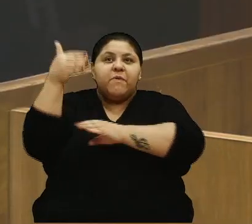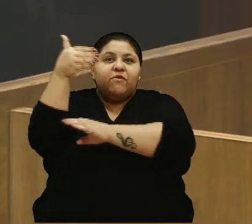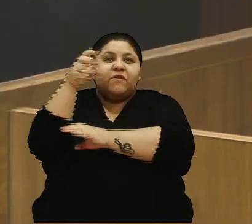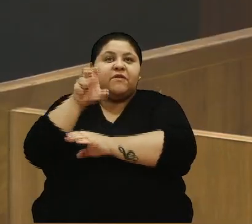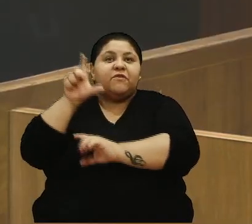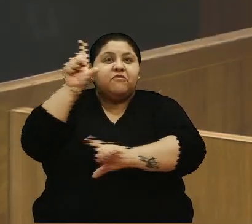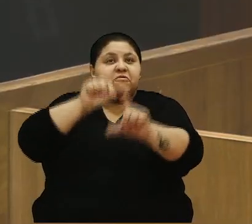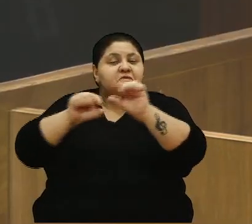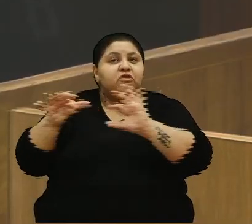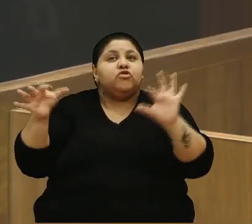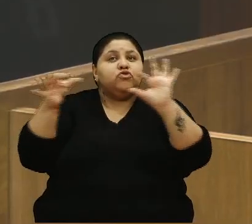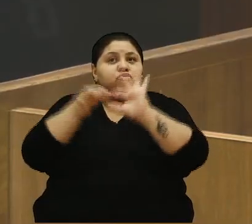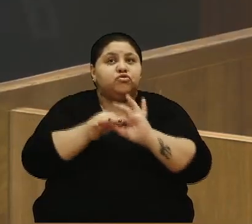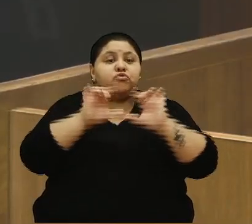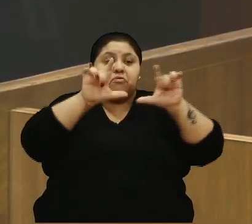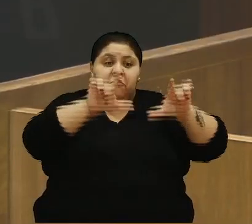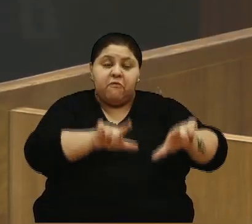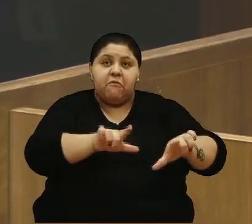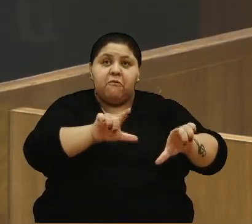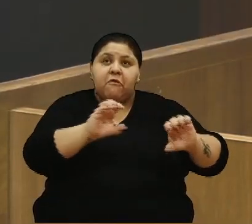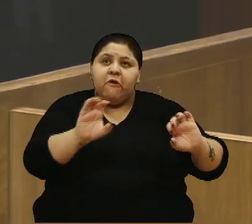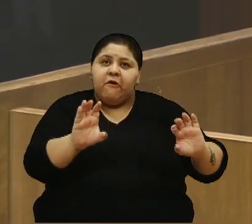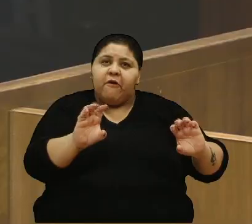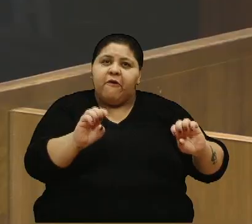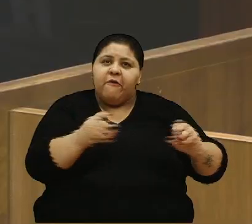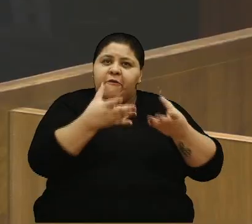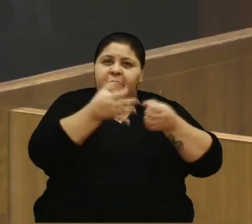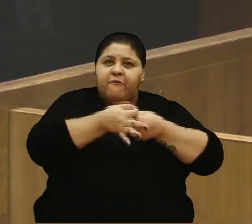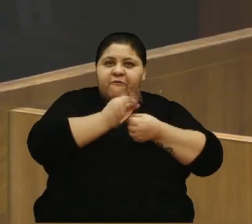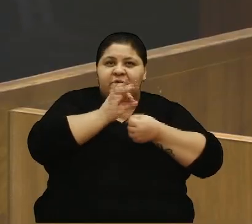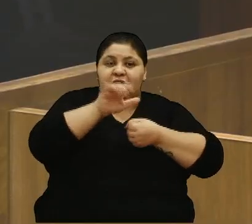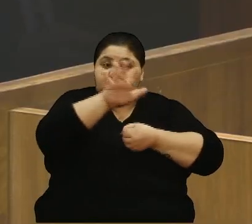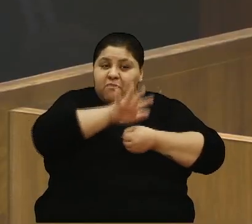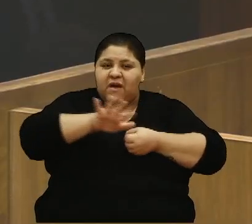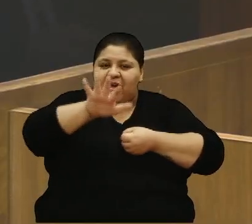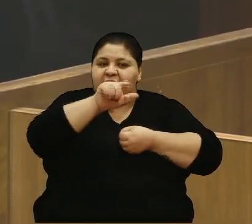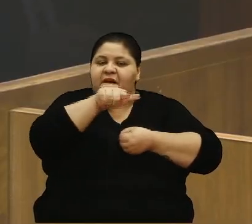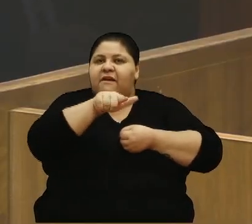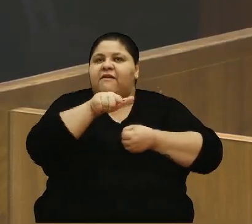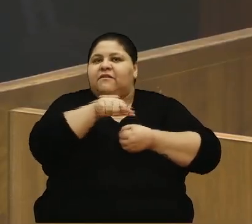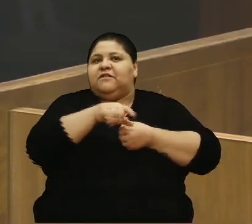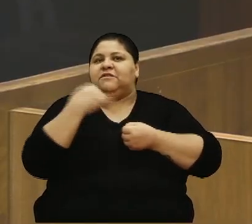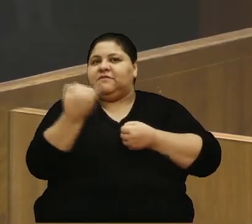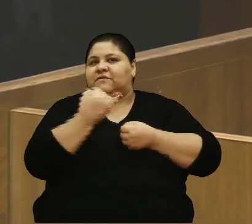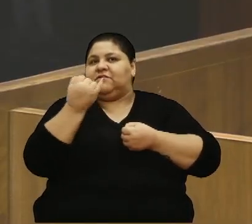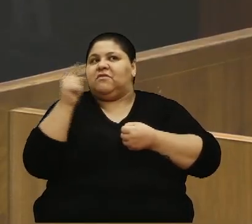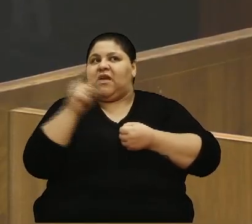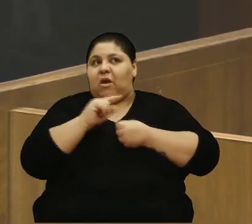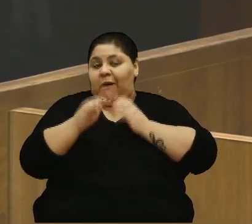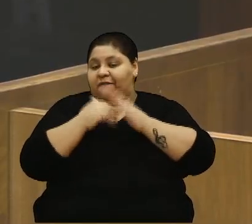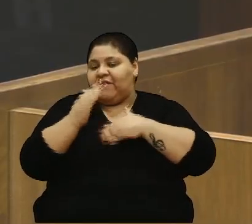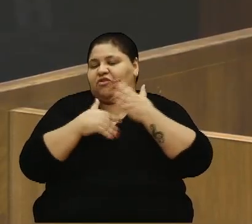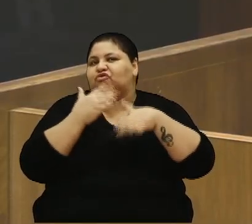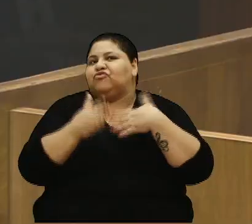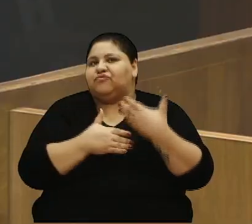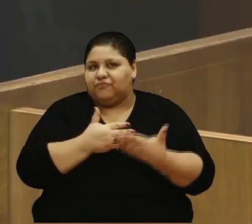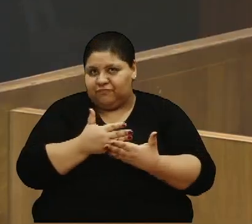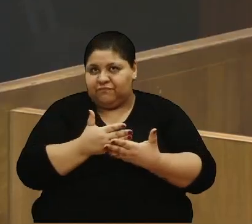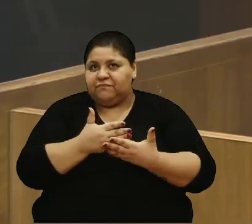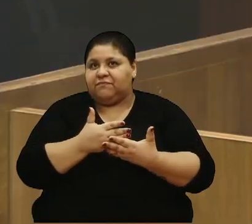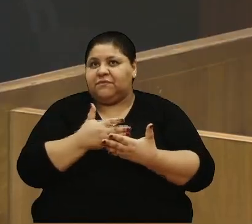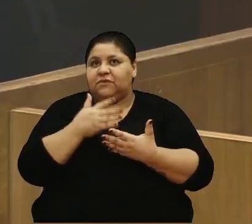parceria com a Festa da Uva, numa área, né, da Festa da Uva, isso é muito importante, é um avanço. A questão